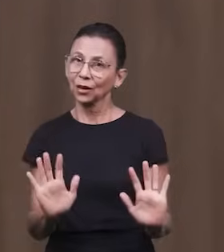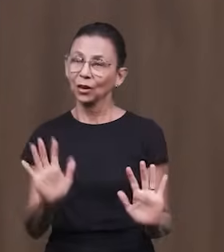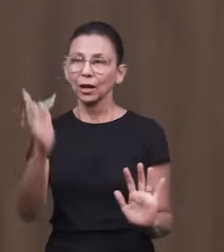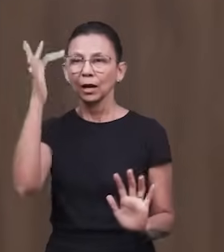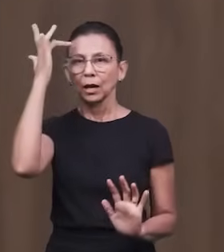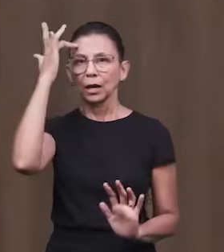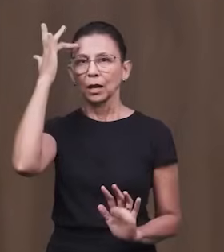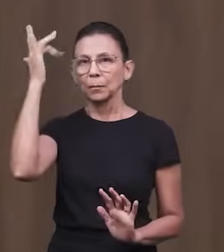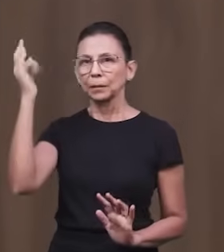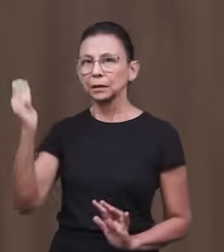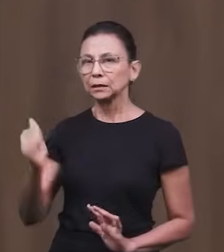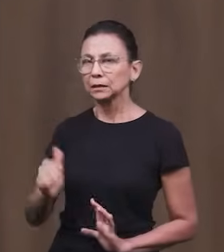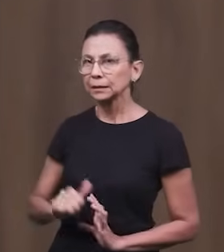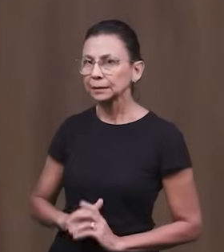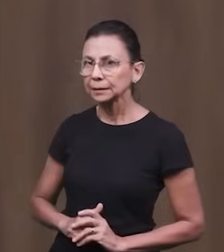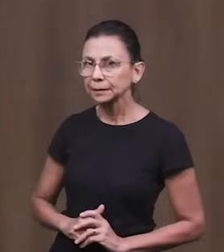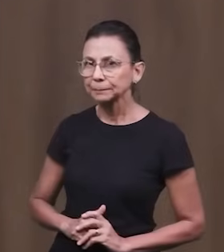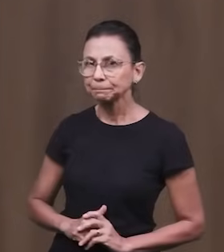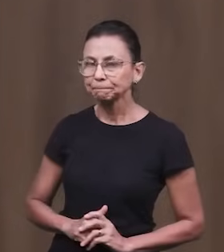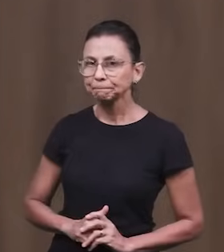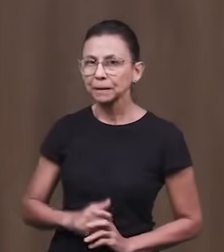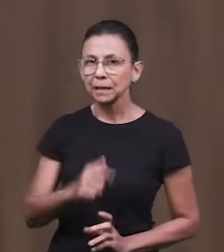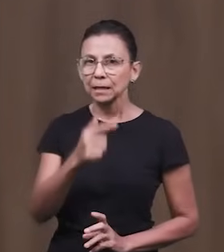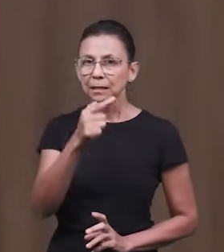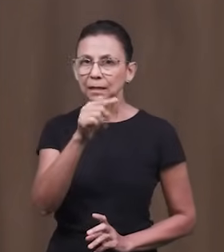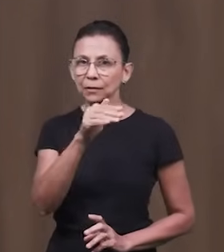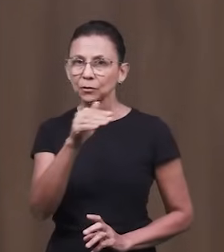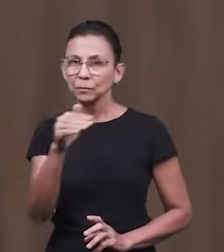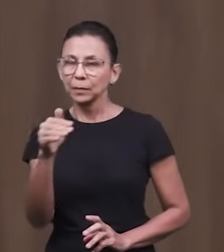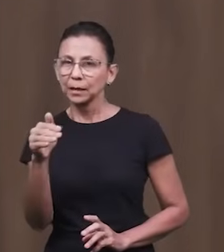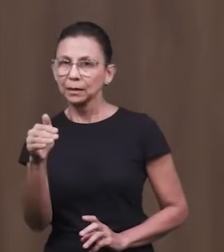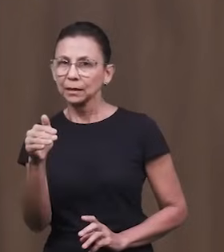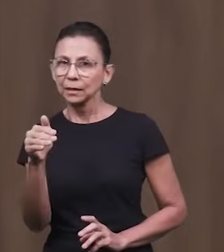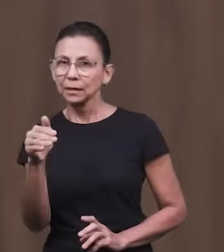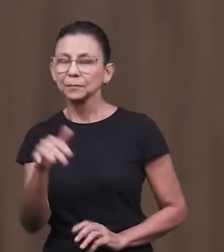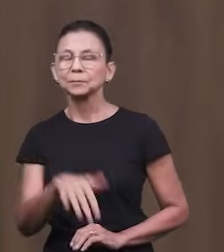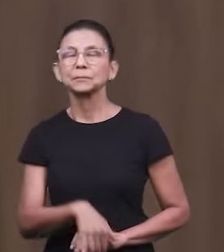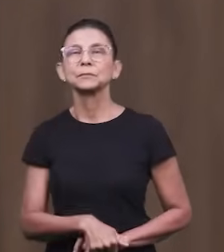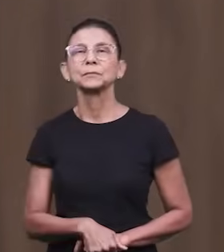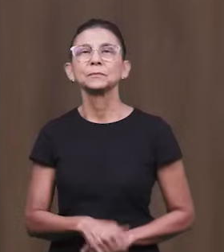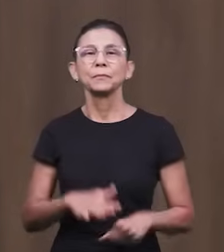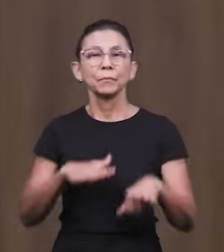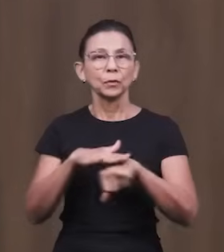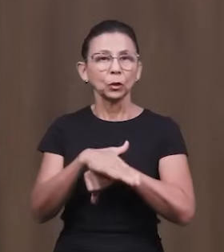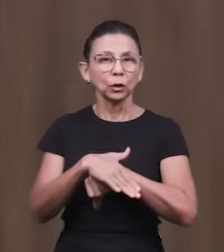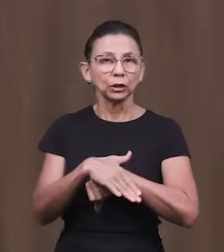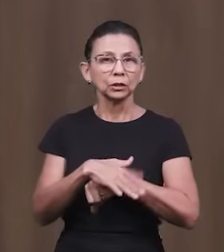olha, amanhã, às 19h30, assista, participe conosco